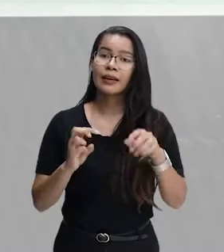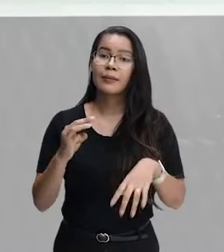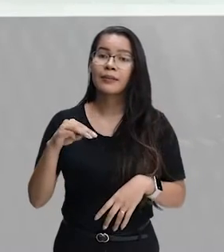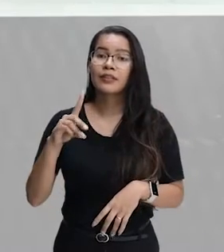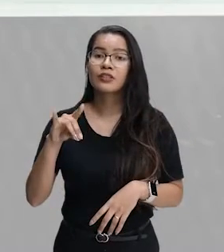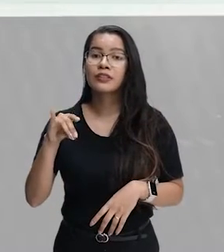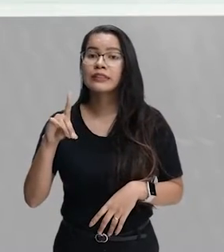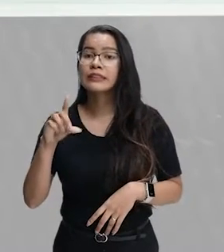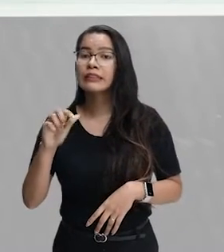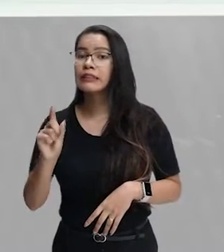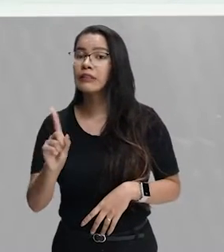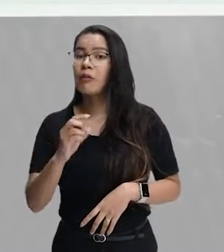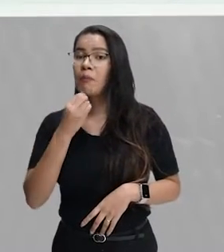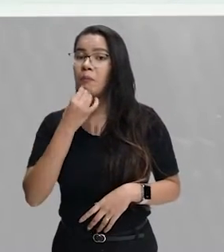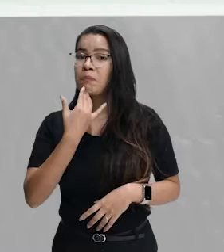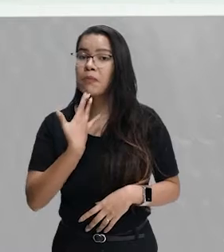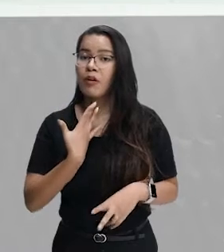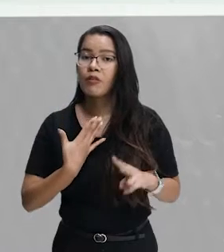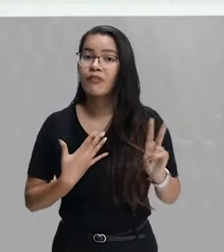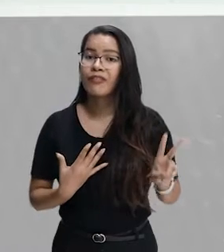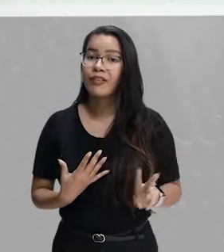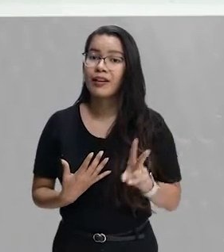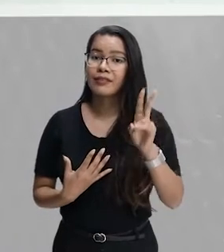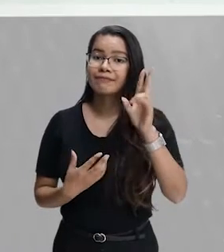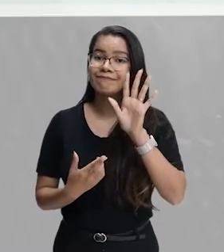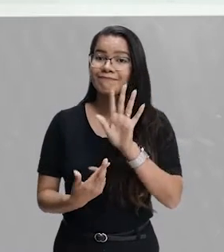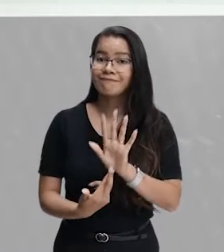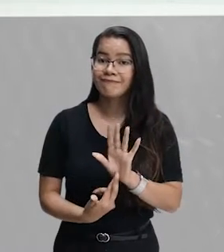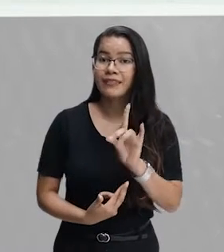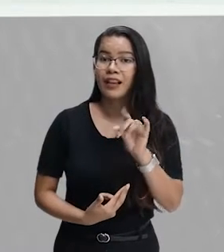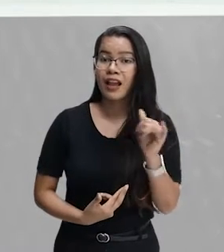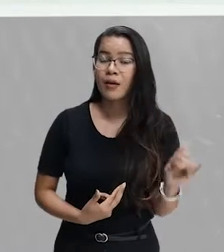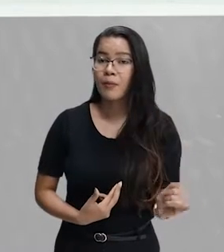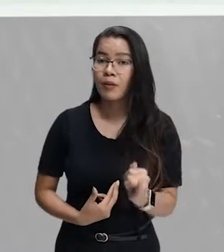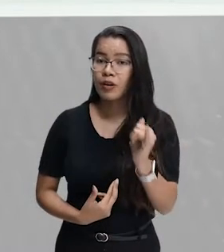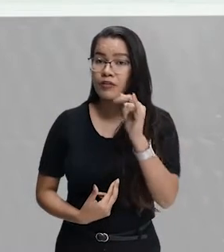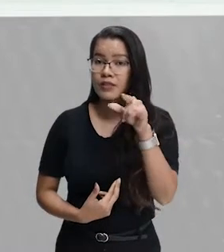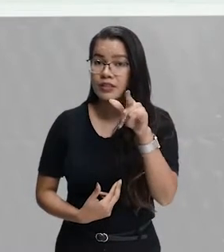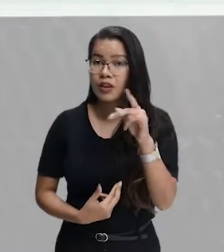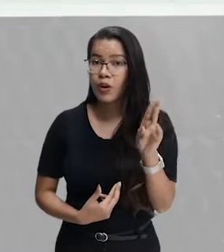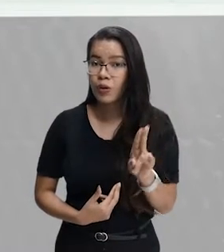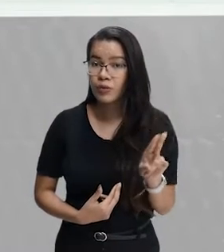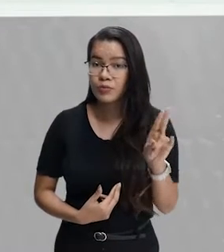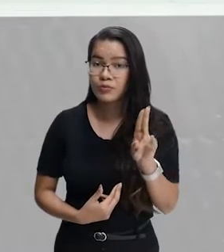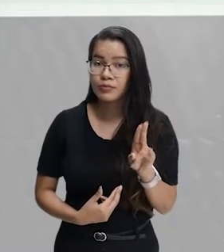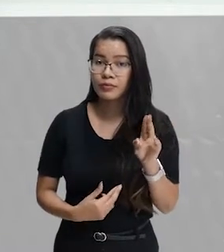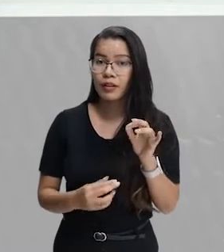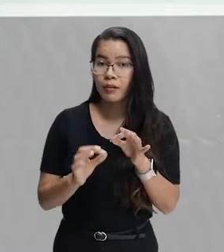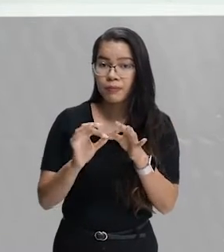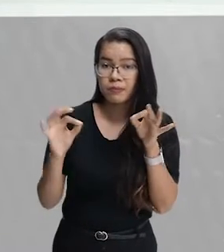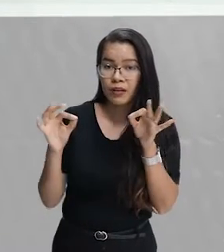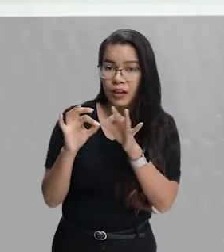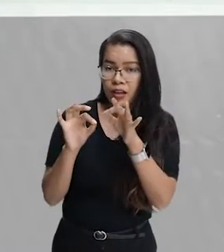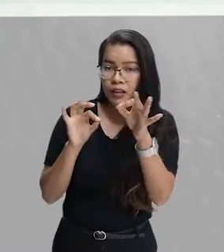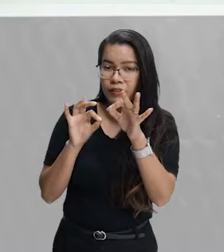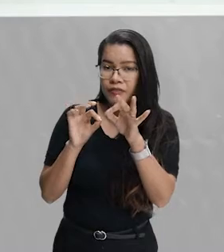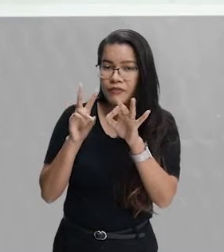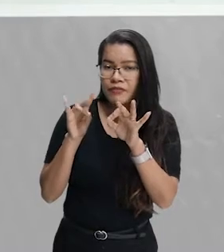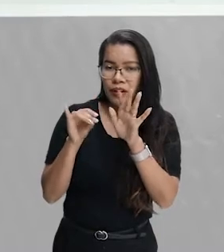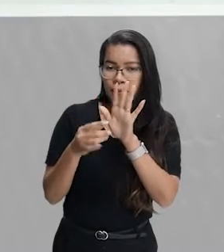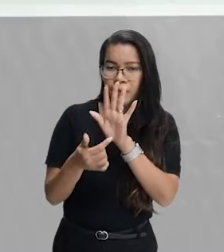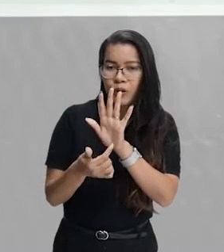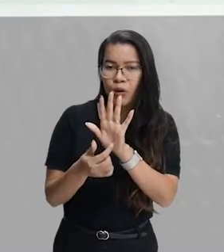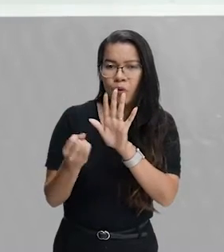central não é um bom valor representativo, é importante que você utilize uma medida que vai te mostrar